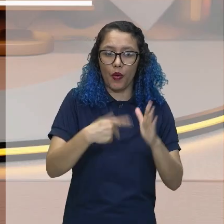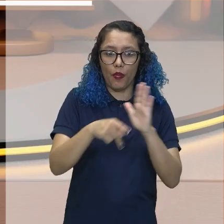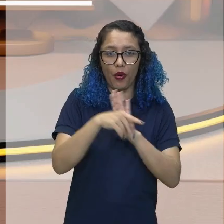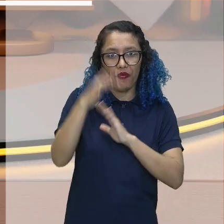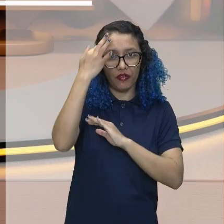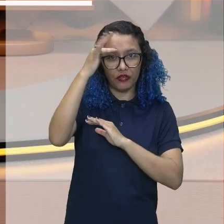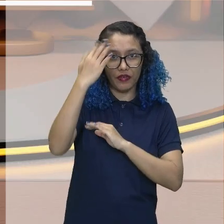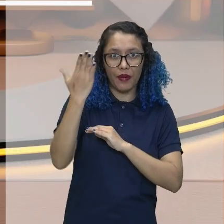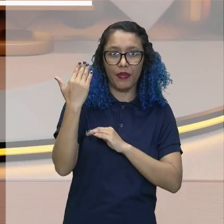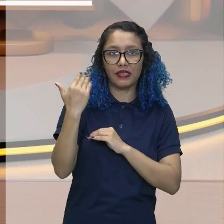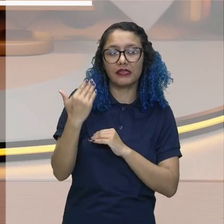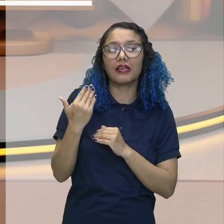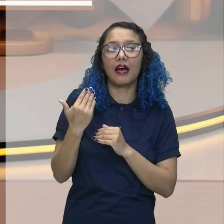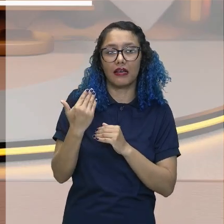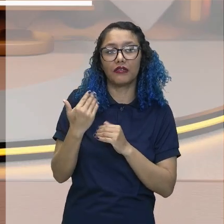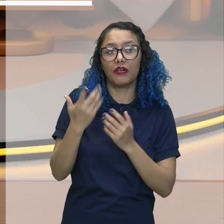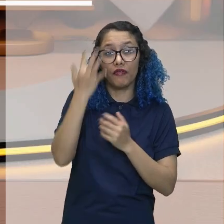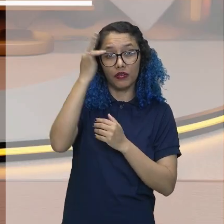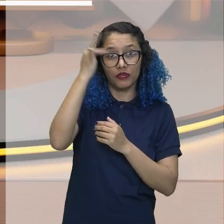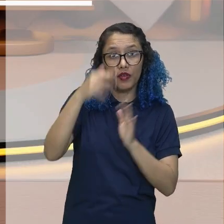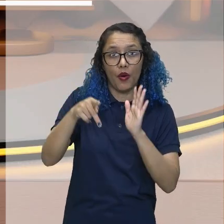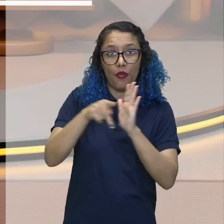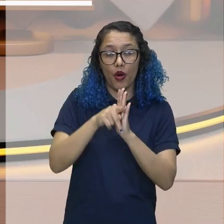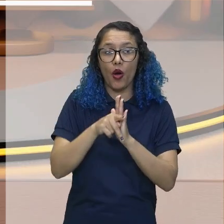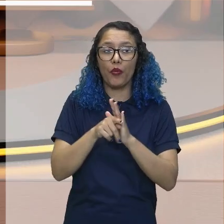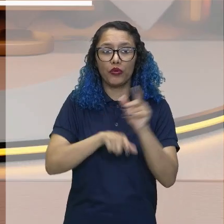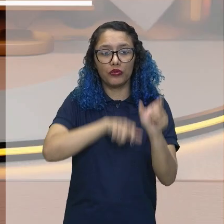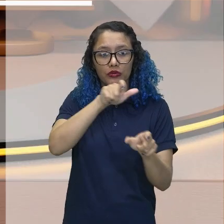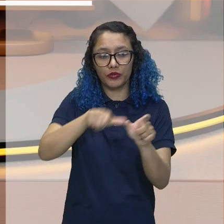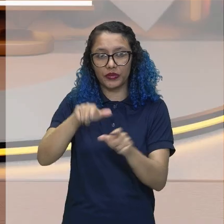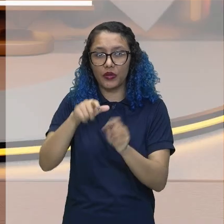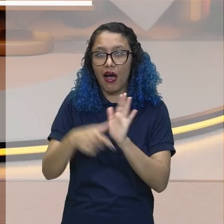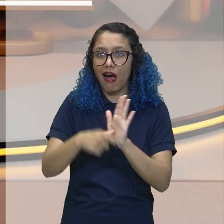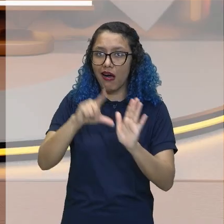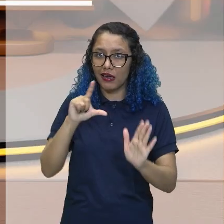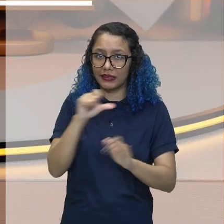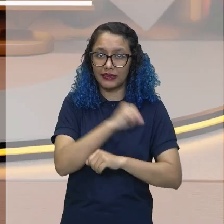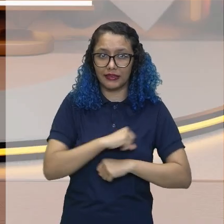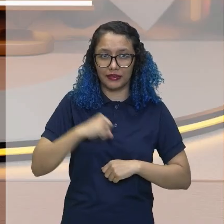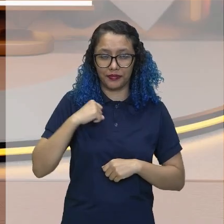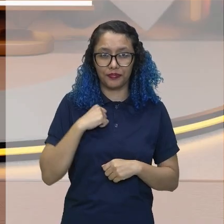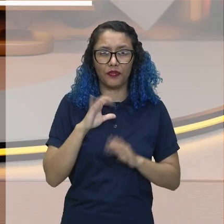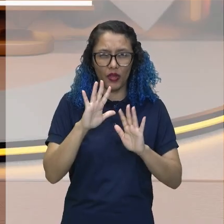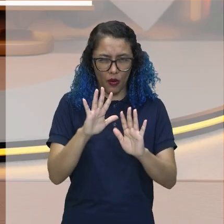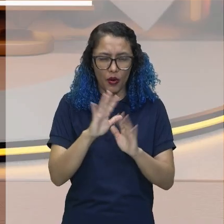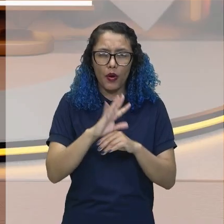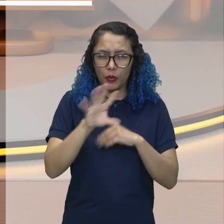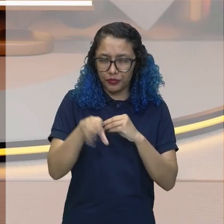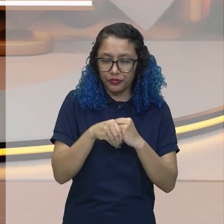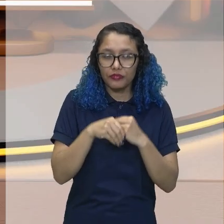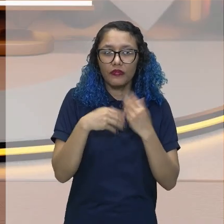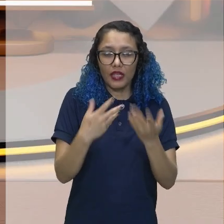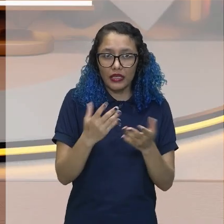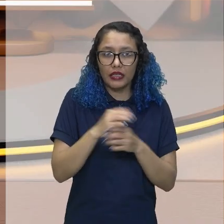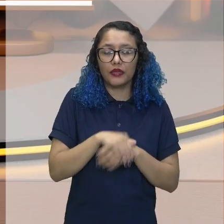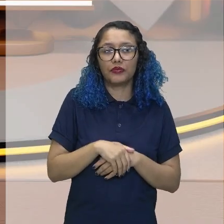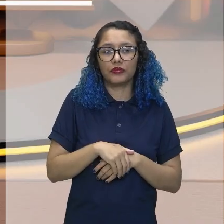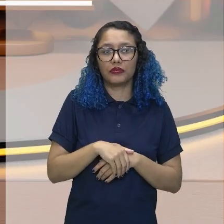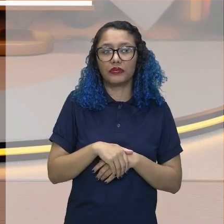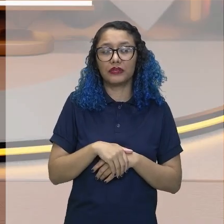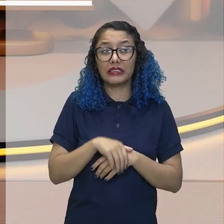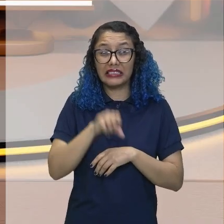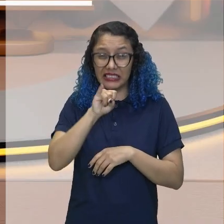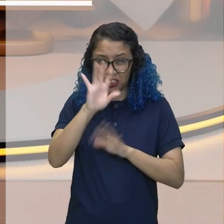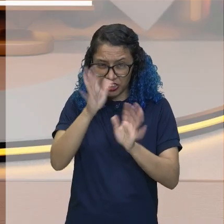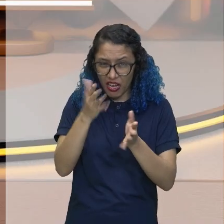seja, dos pré-socráticos. Um parêntese rapidinho aqui, para quem estudou os pré-socráticos,